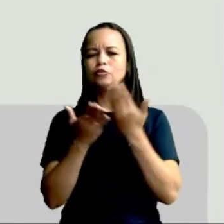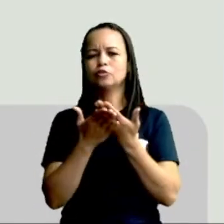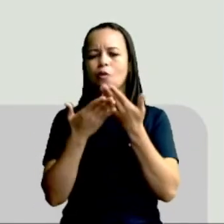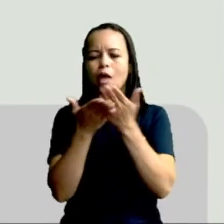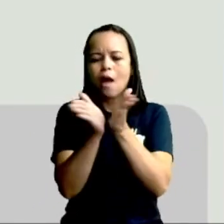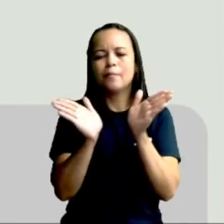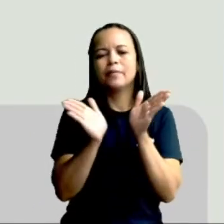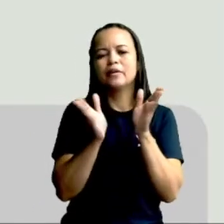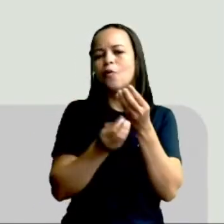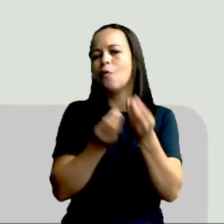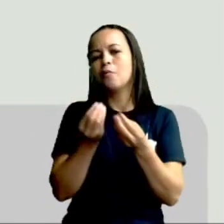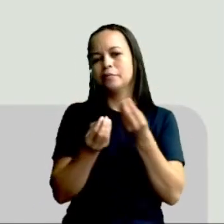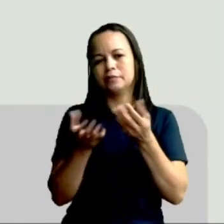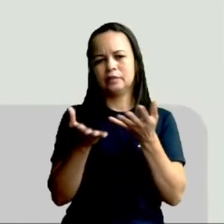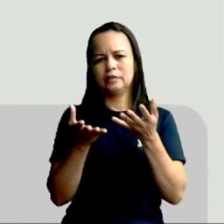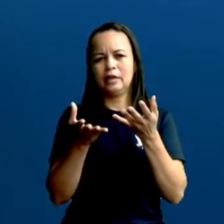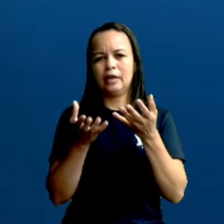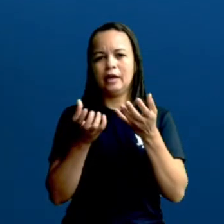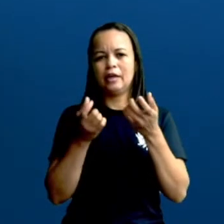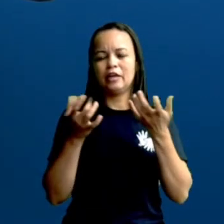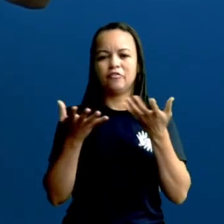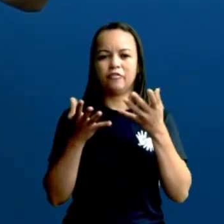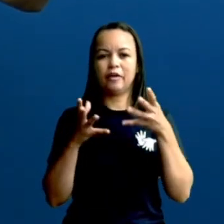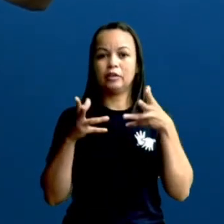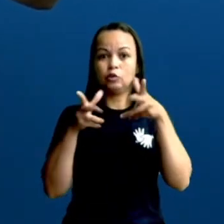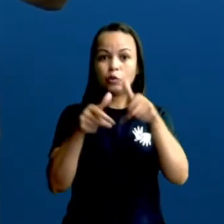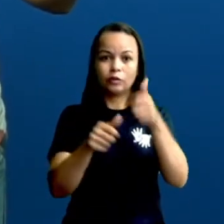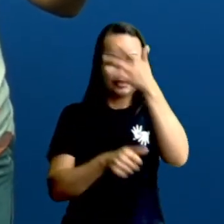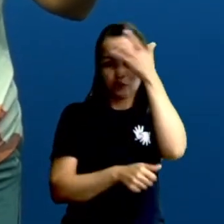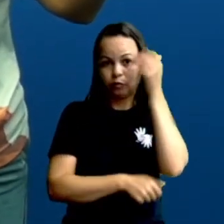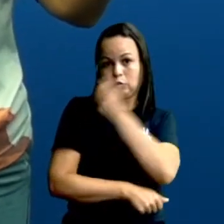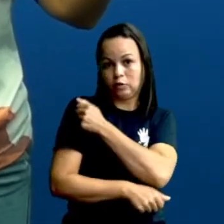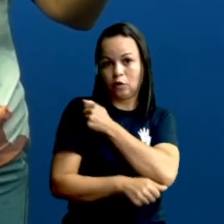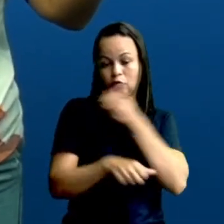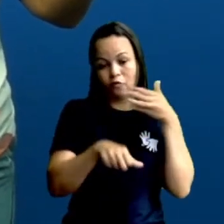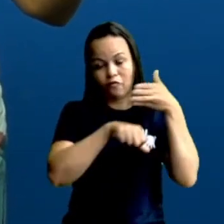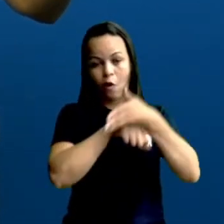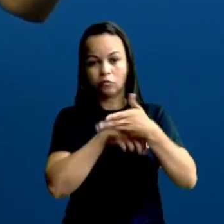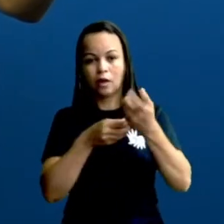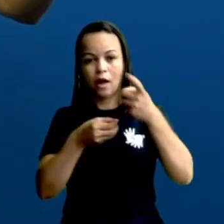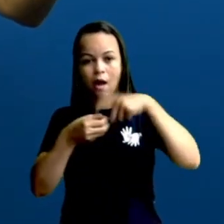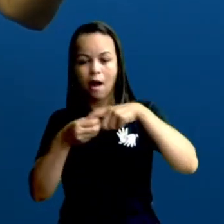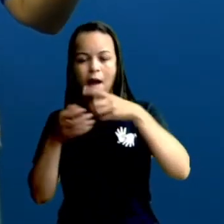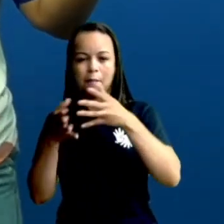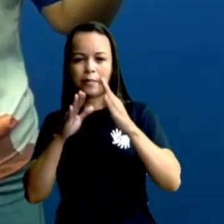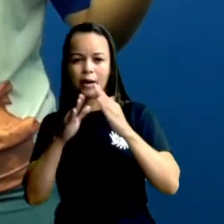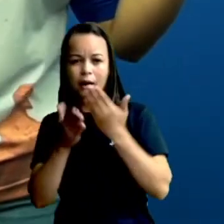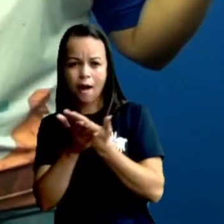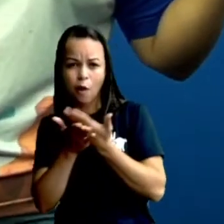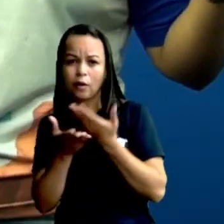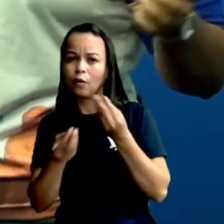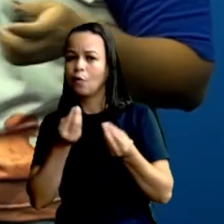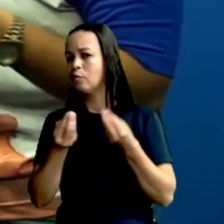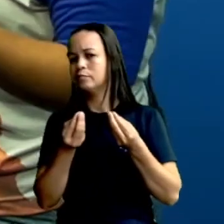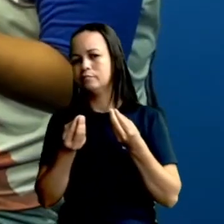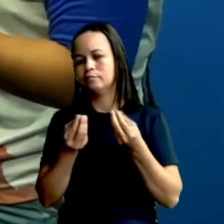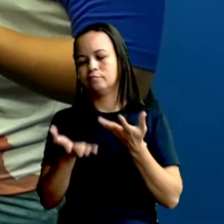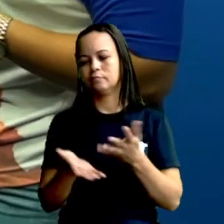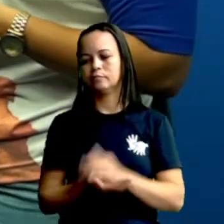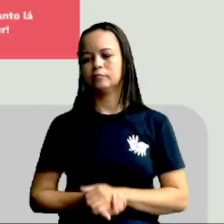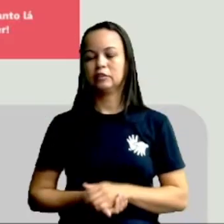que vai acontecer? Será que vai voltar todo mundo para a aula como se nada tivesse acontecido? Como será que vai ser, né? Vamos ler essa história